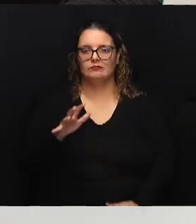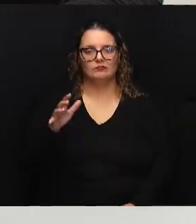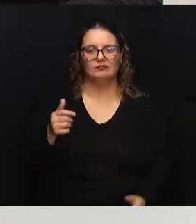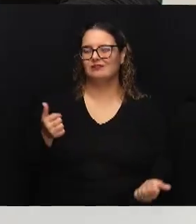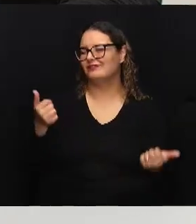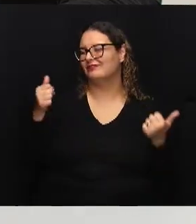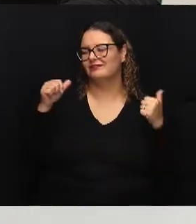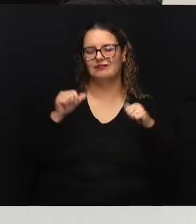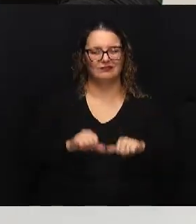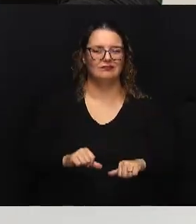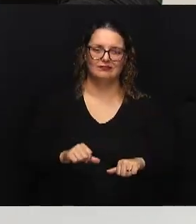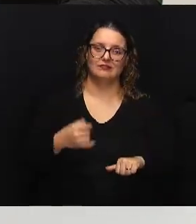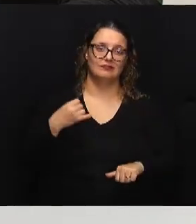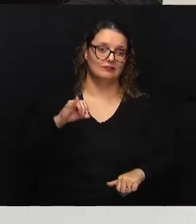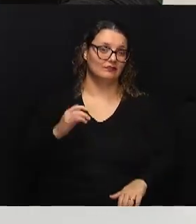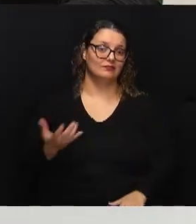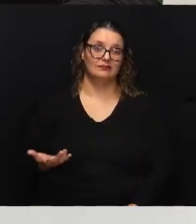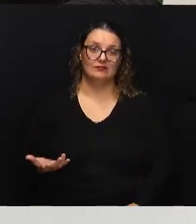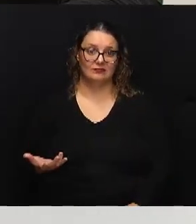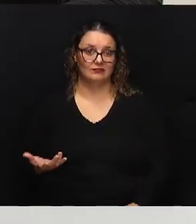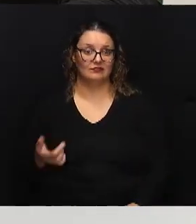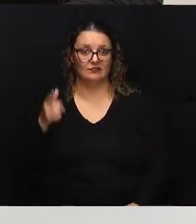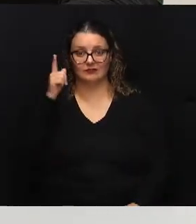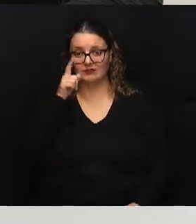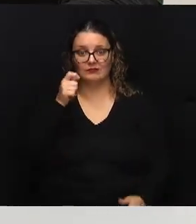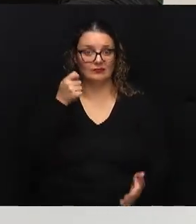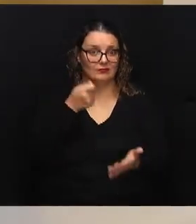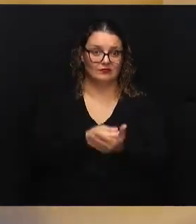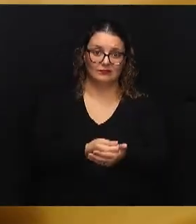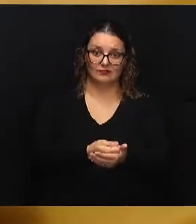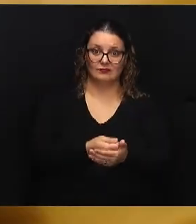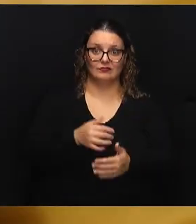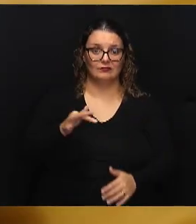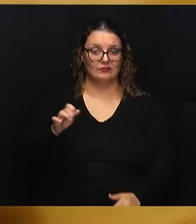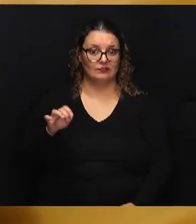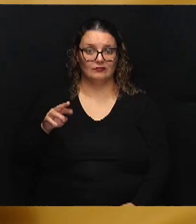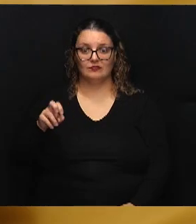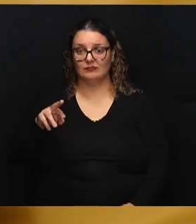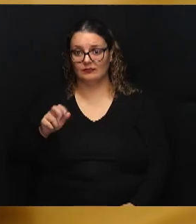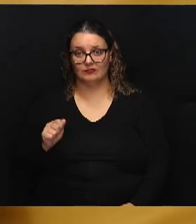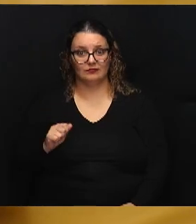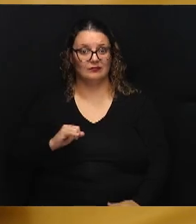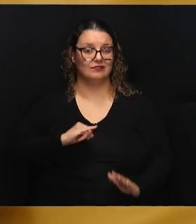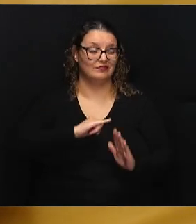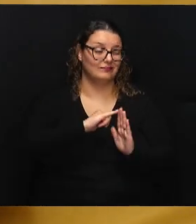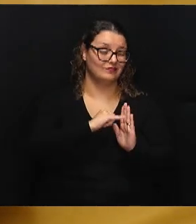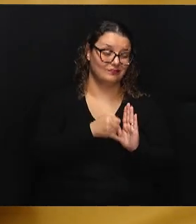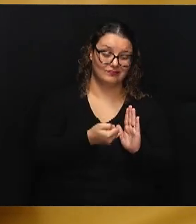piores. Se você não conseguiu pagar uma fatura, né, são juros